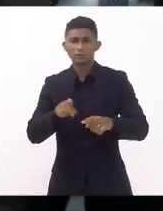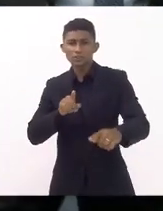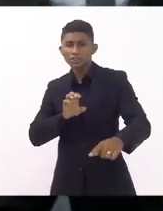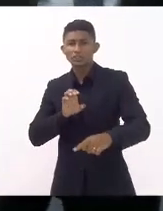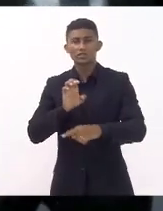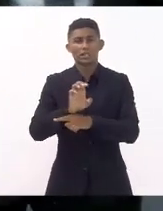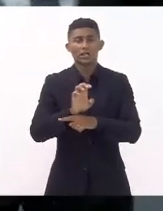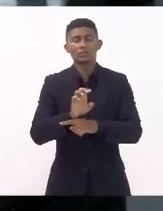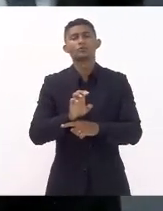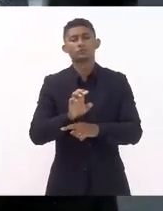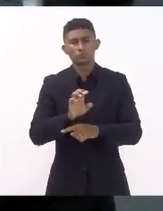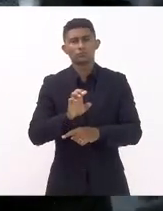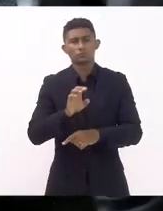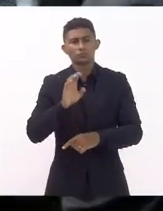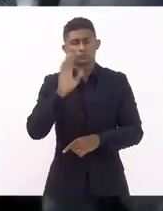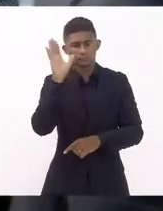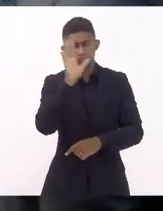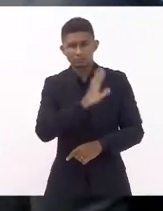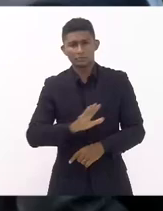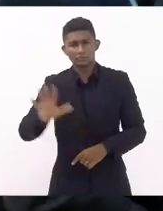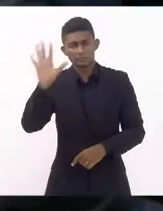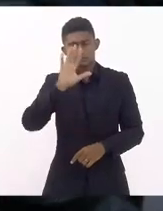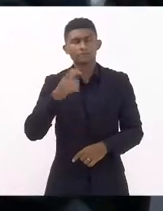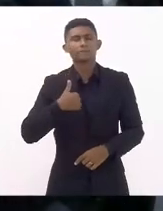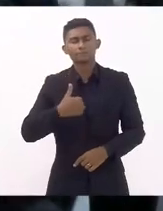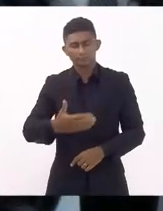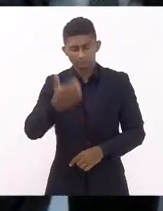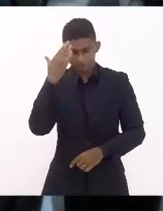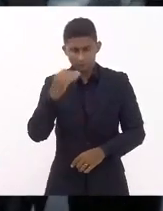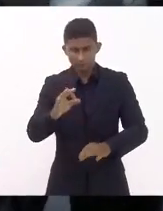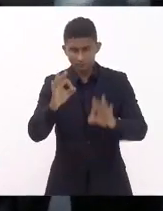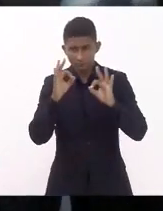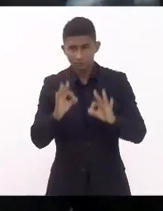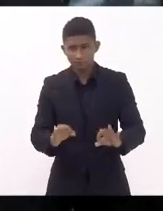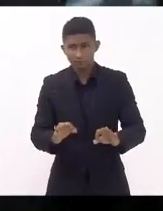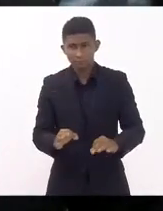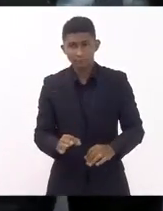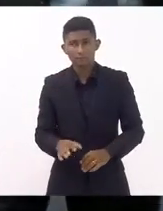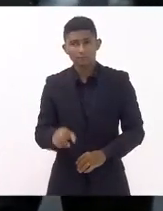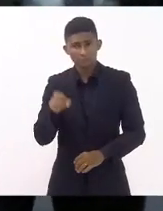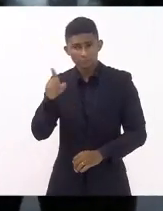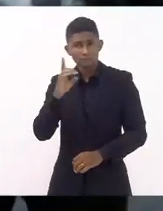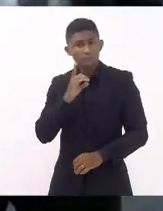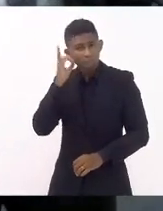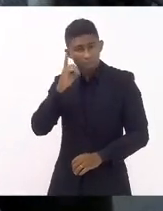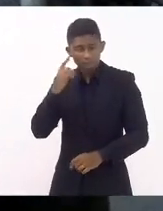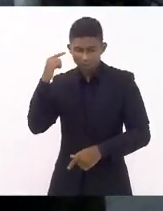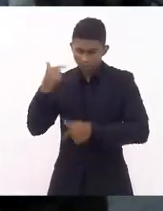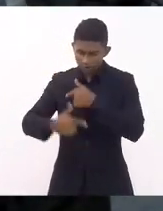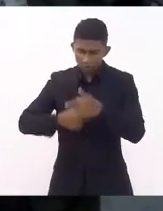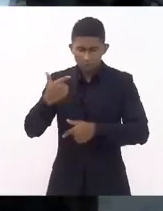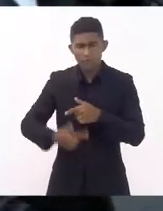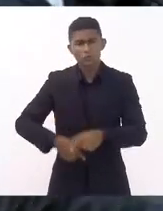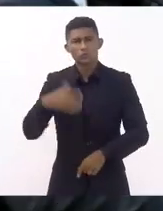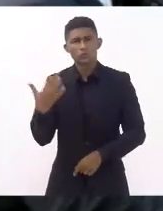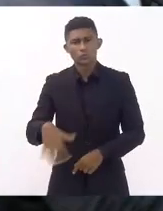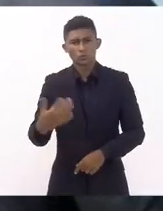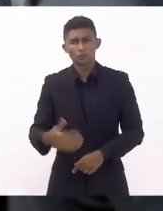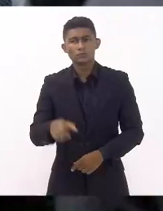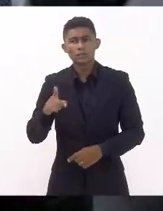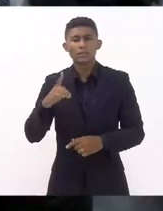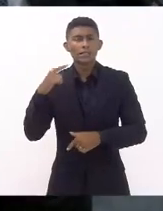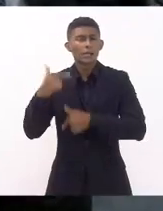Federação. Então, eu tenho convicção que a forma que o deputado Siciliano tem trabalhado, ele está trabalhando